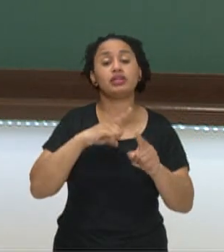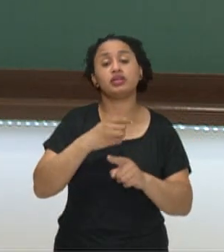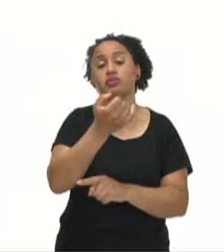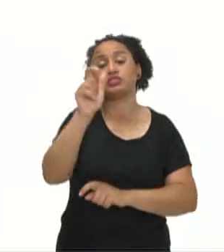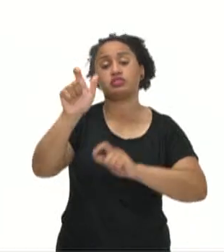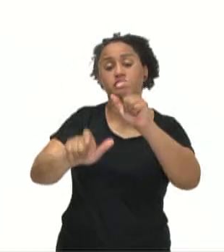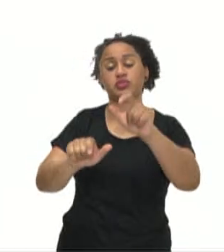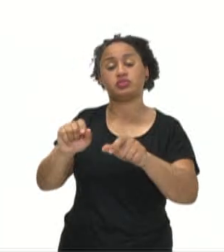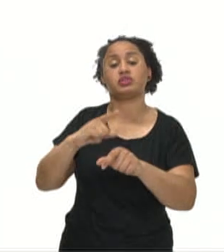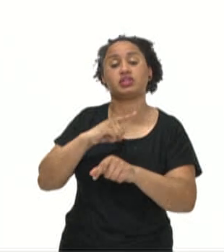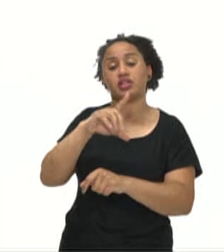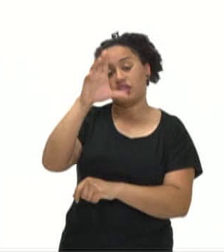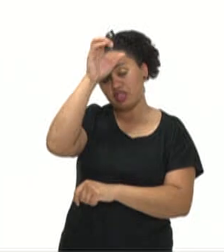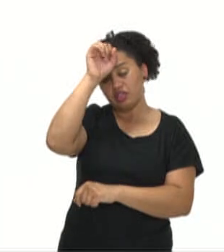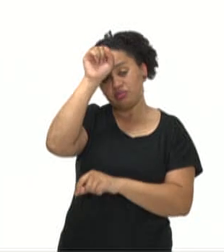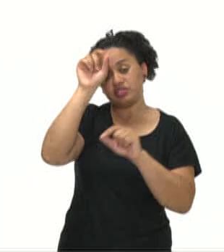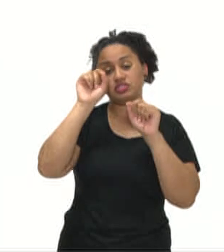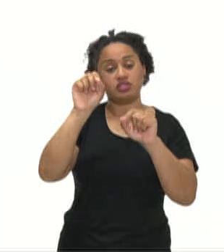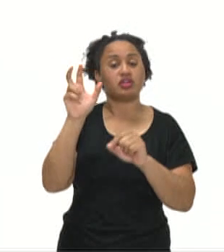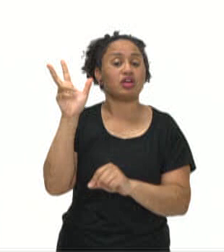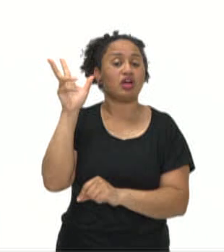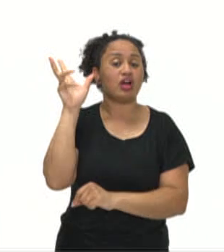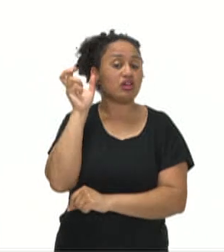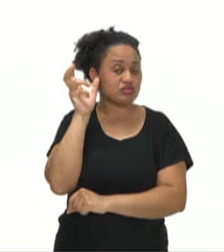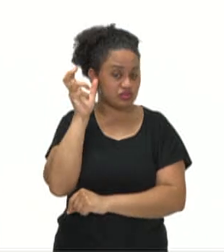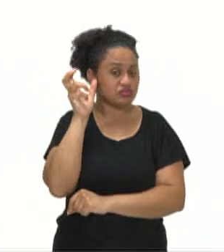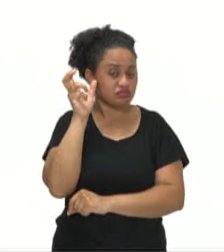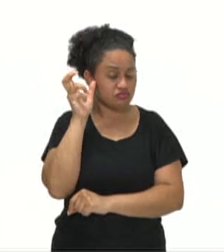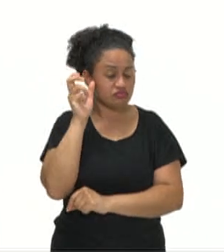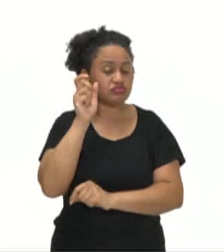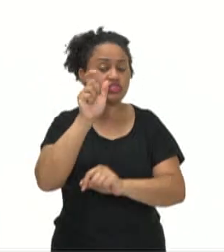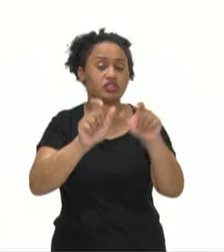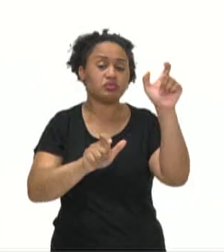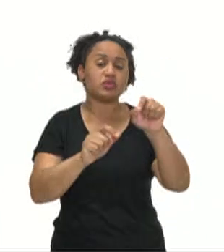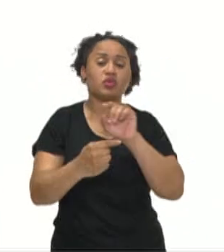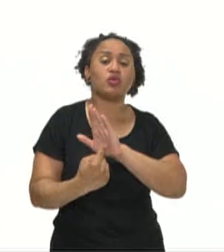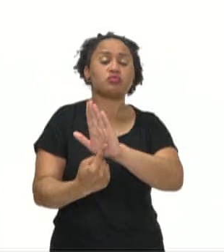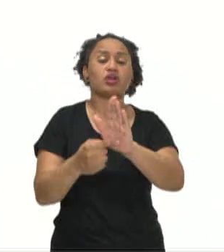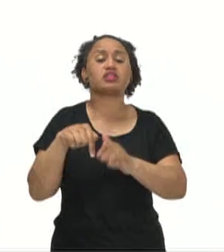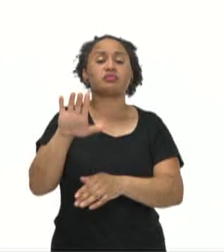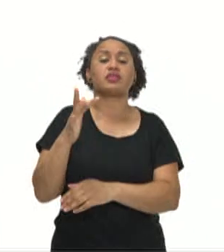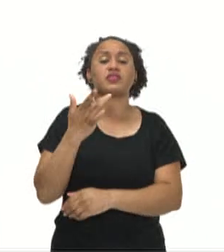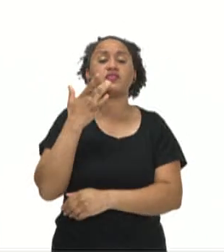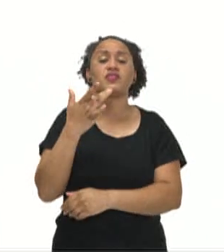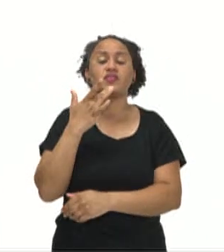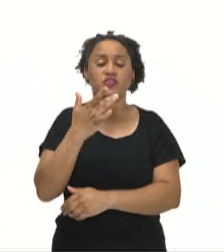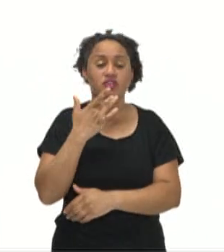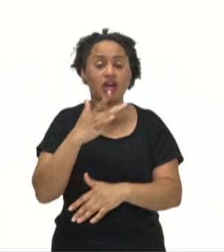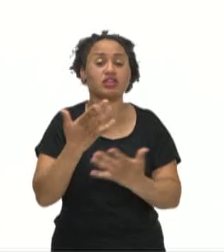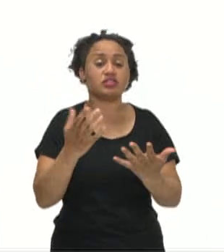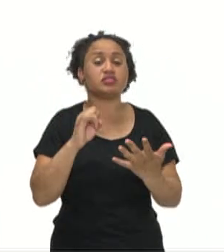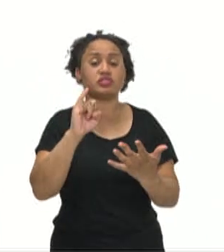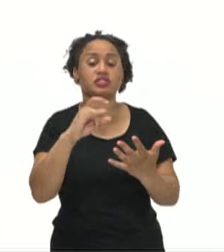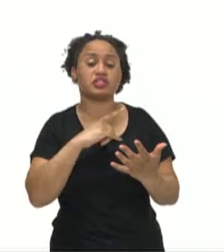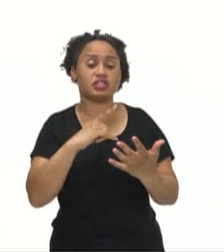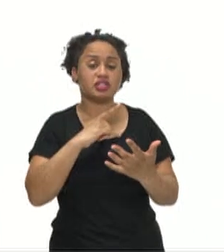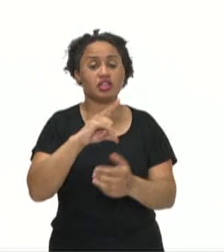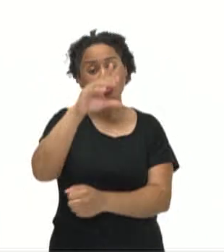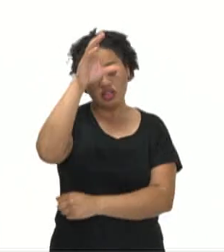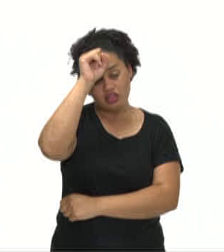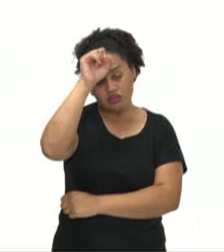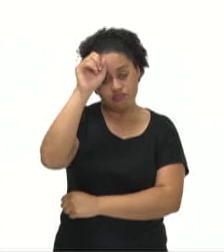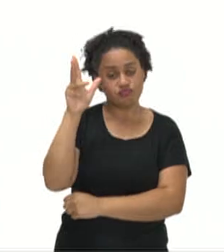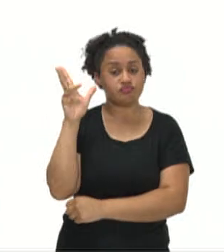a aprendizagem ela é auditiva, né? As pessoas demonstram mais facilidade quando elas trabalham com a